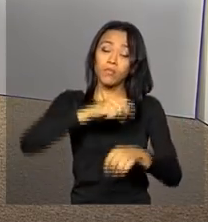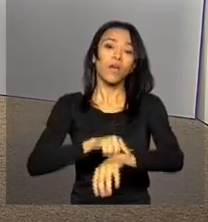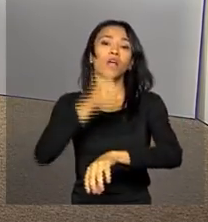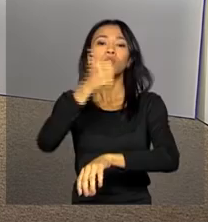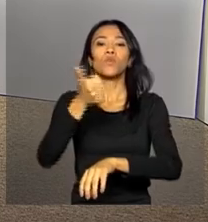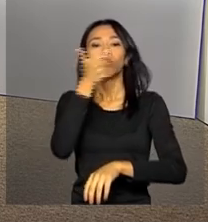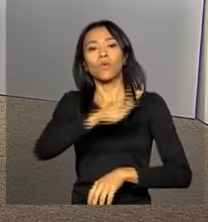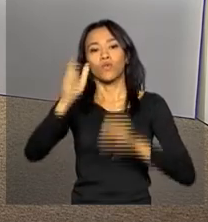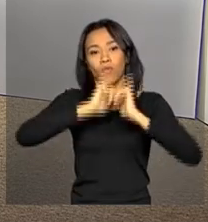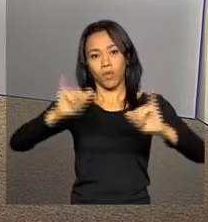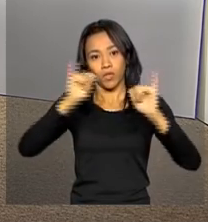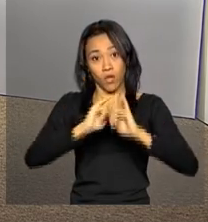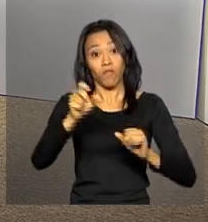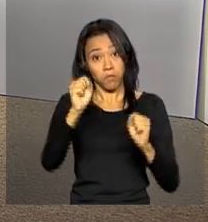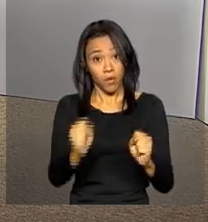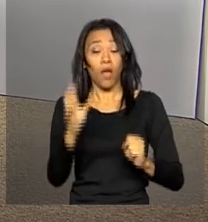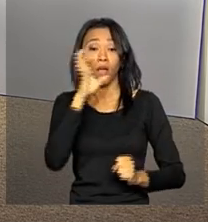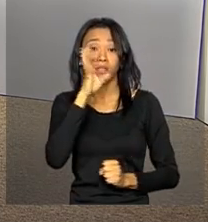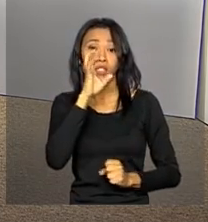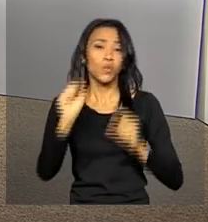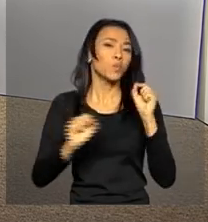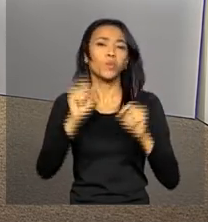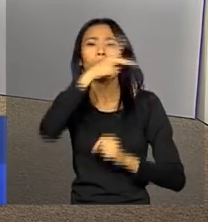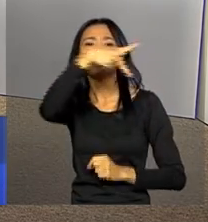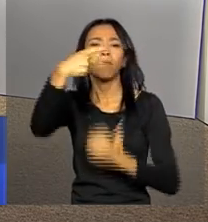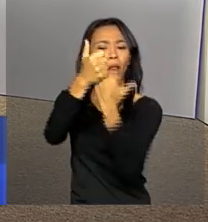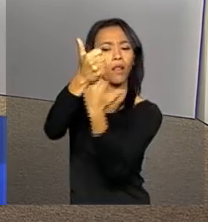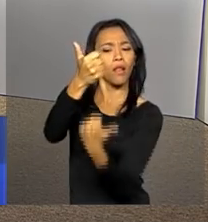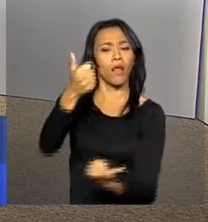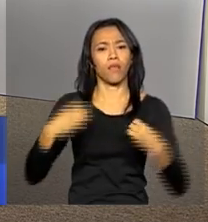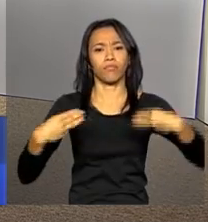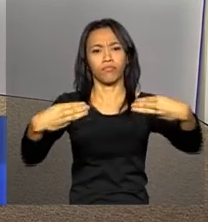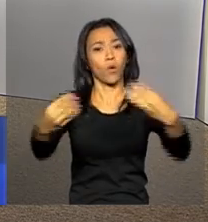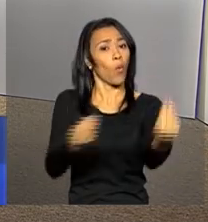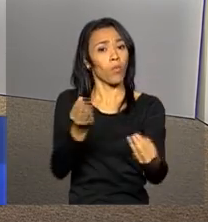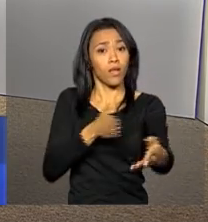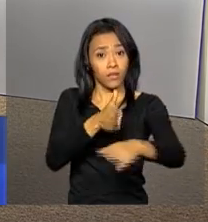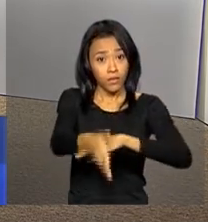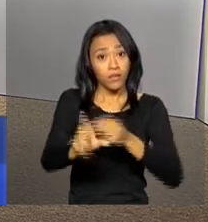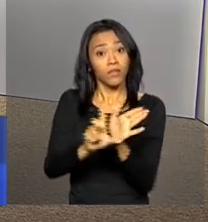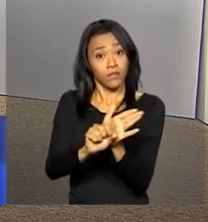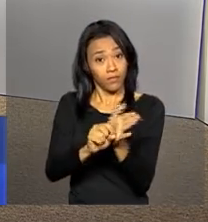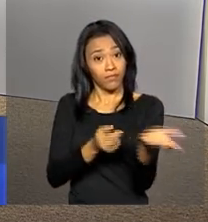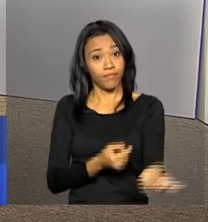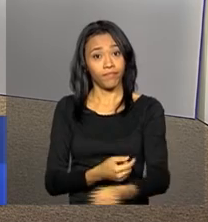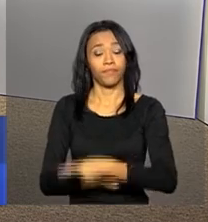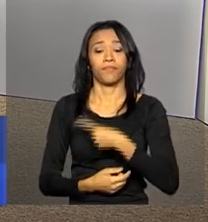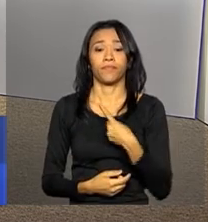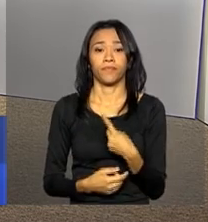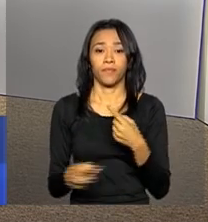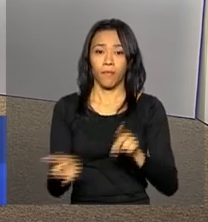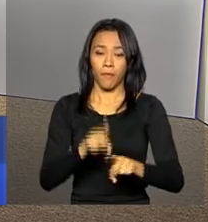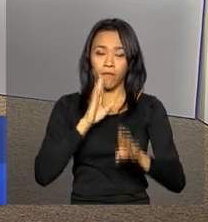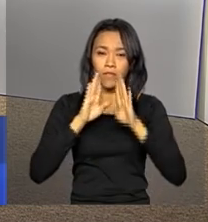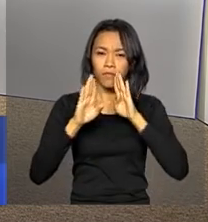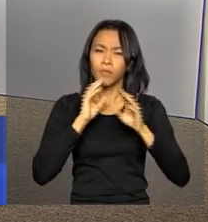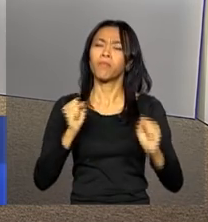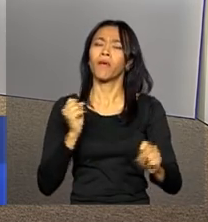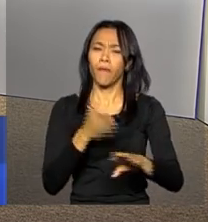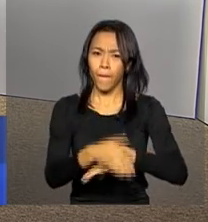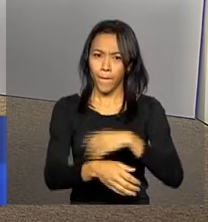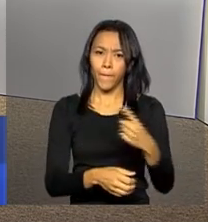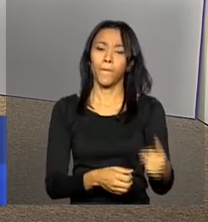com outras informações. Acompanhe as novidades do Executivo Federal também nas nossas redes sociais, twitter.com/tvnbr e